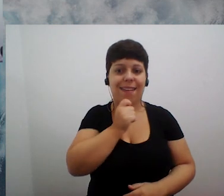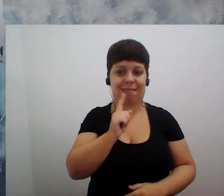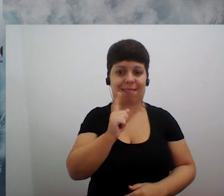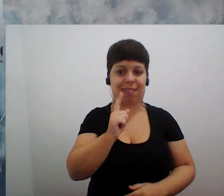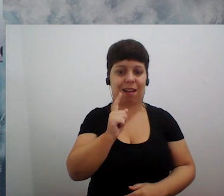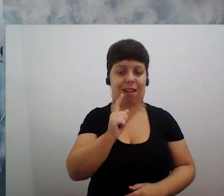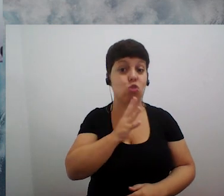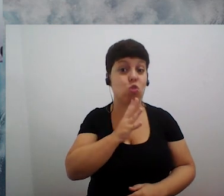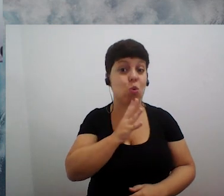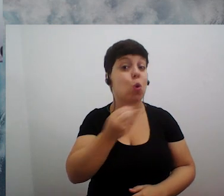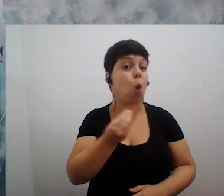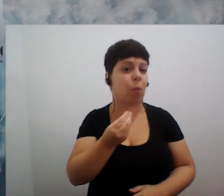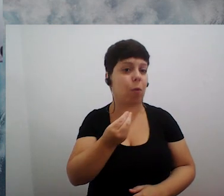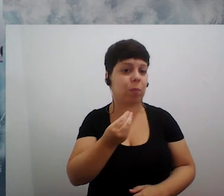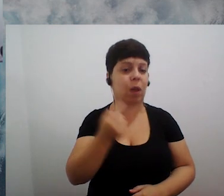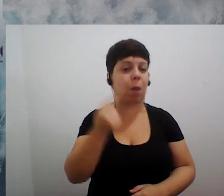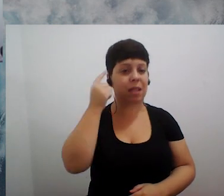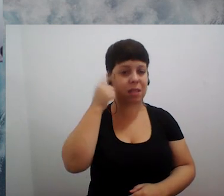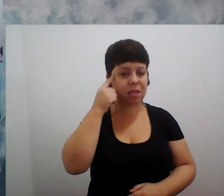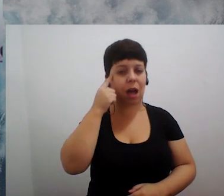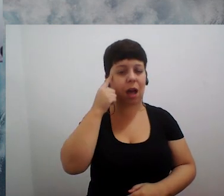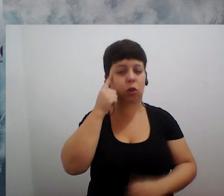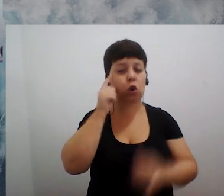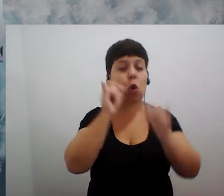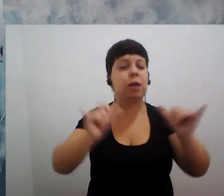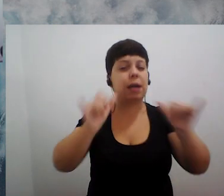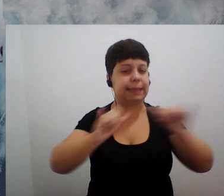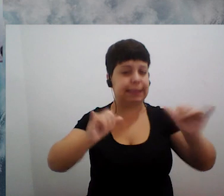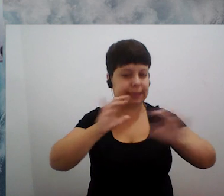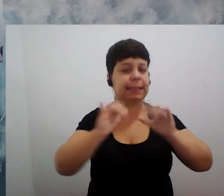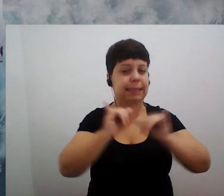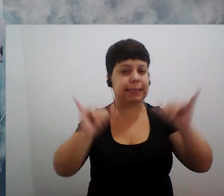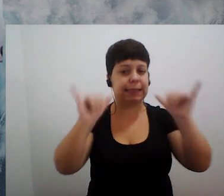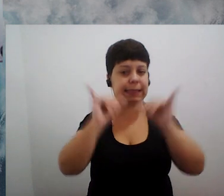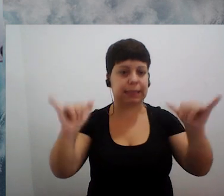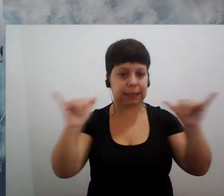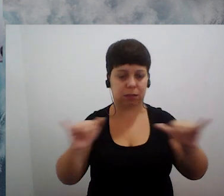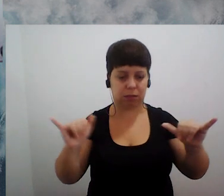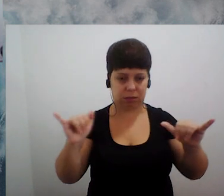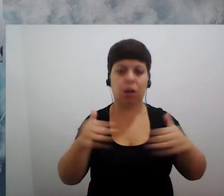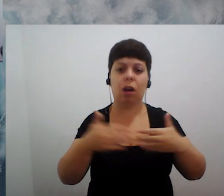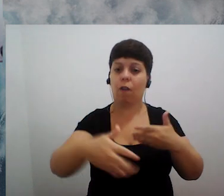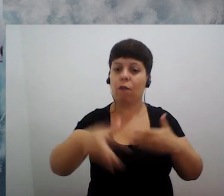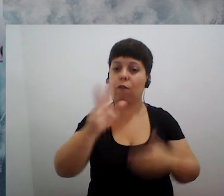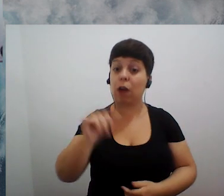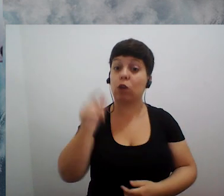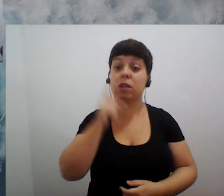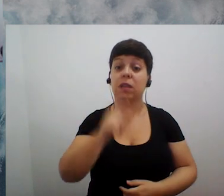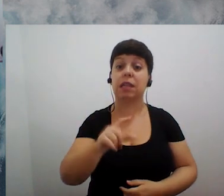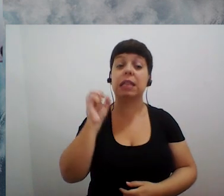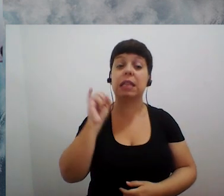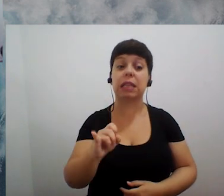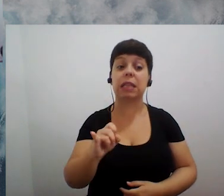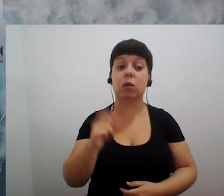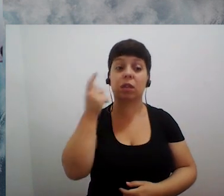aqui? E aí, eu penso que trabalhar essas questões de comunicação, a gente vai conseguir fazer